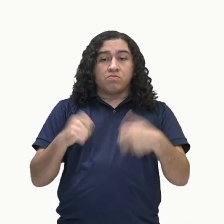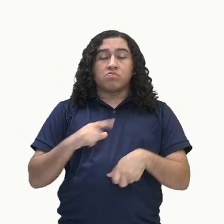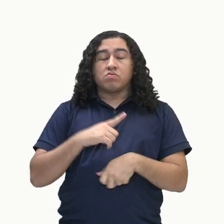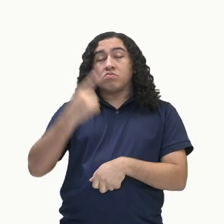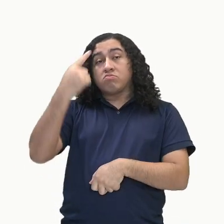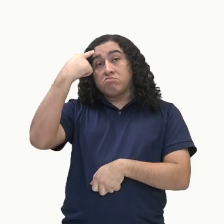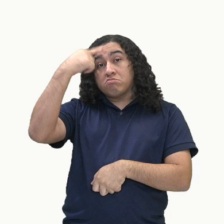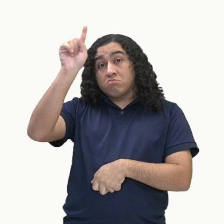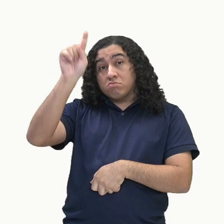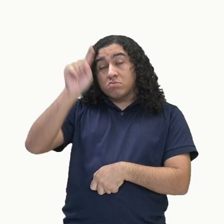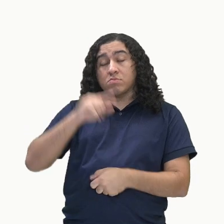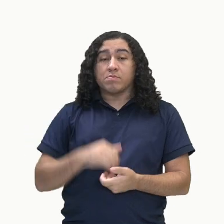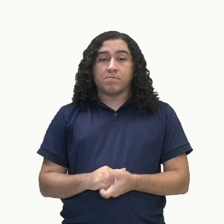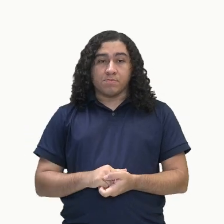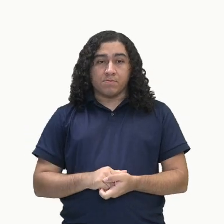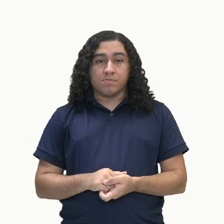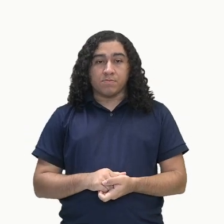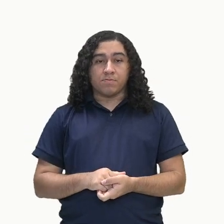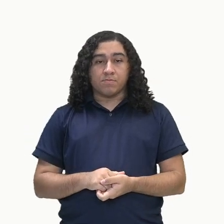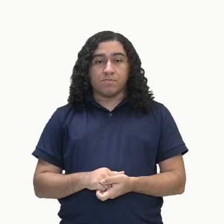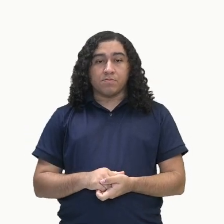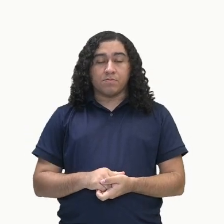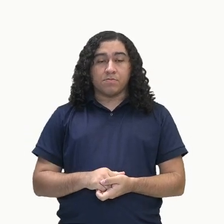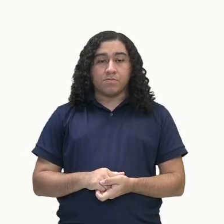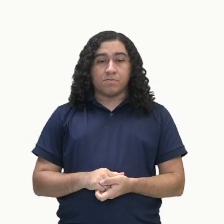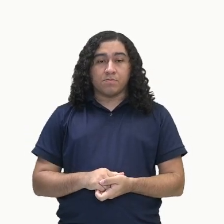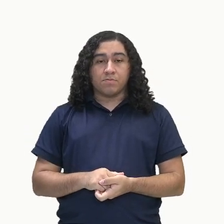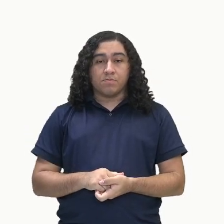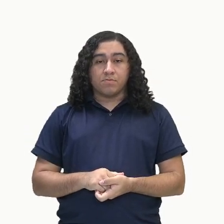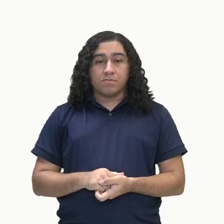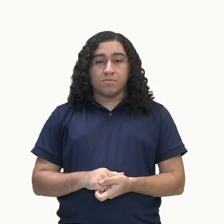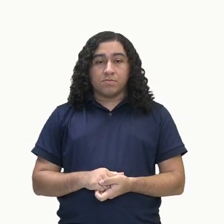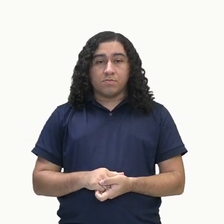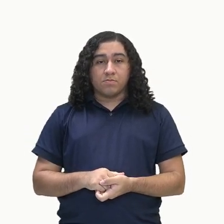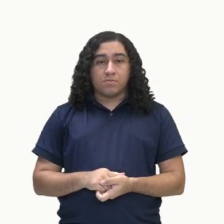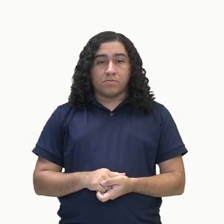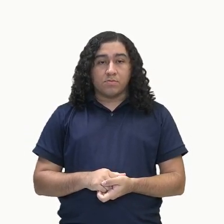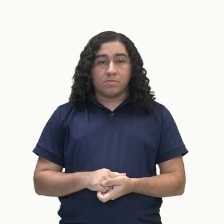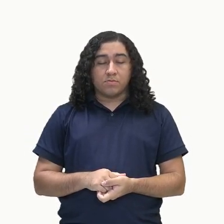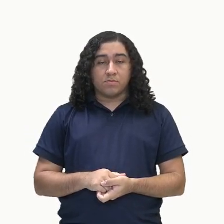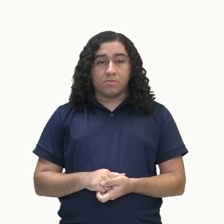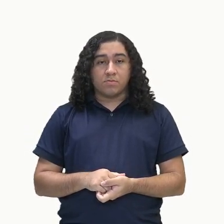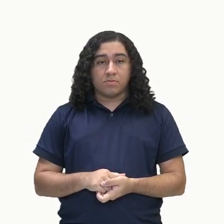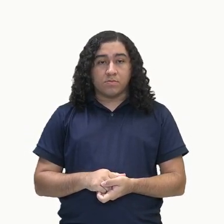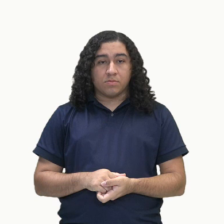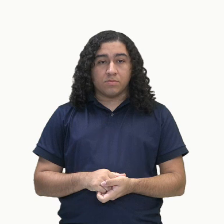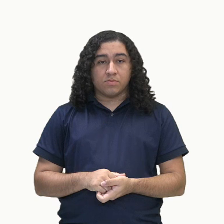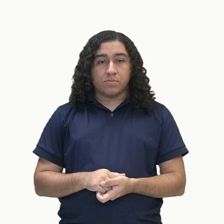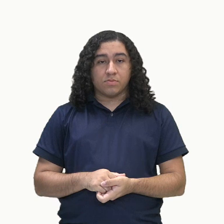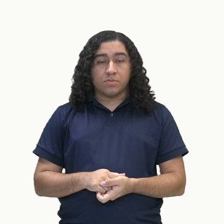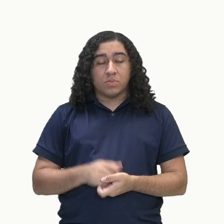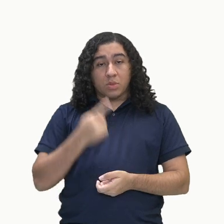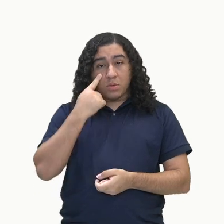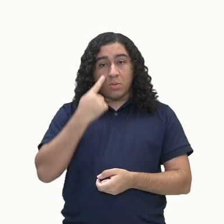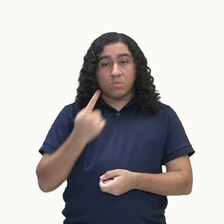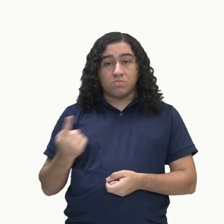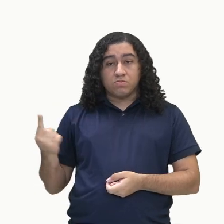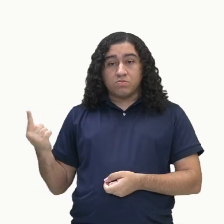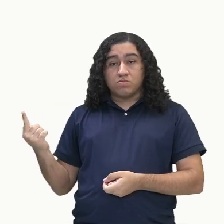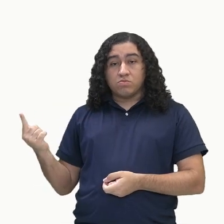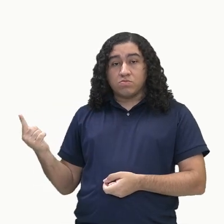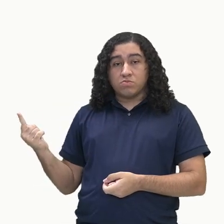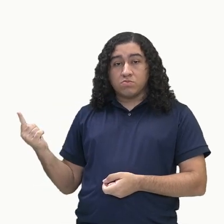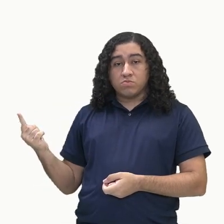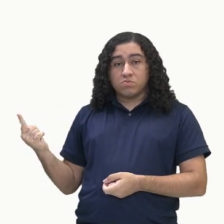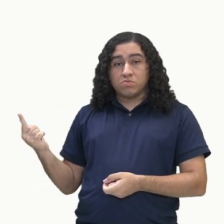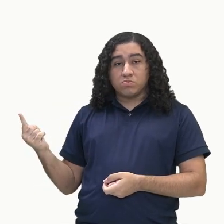Aqui, esse aqui, ó, ele possui 2 quadradinhos, né, este lado, 2 quadradinhos esse lado, 2